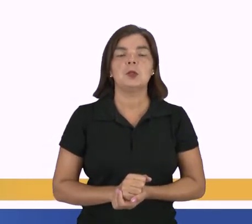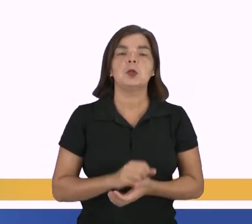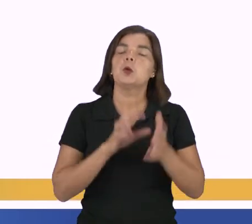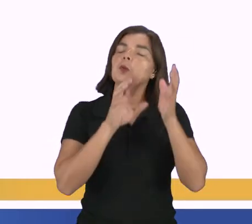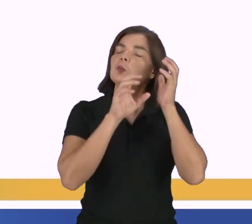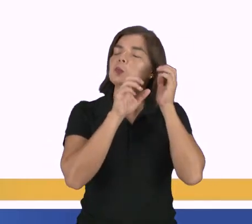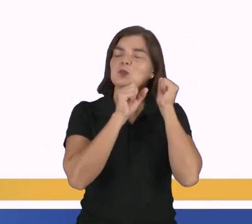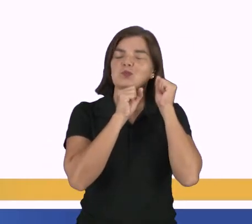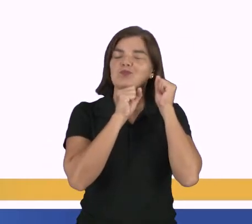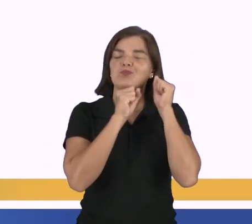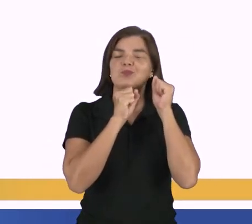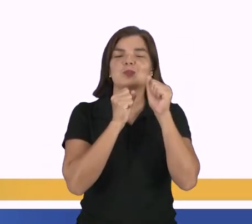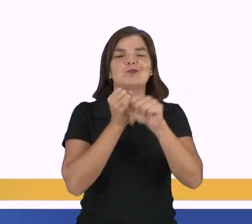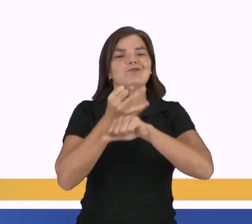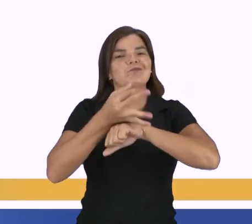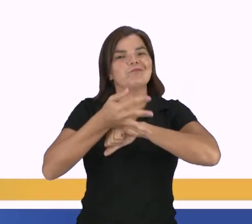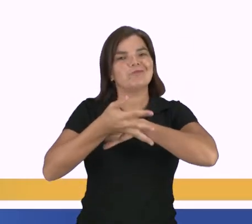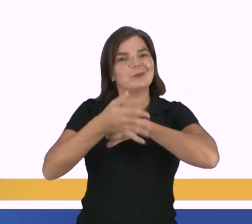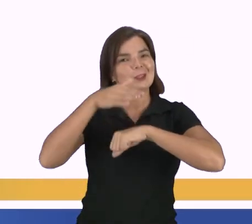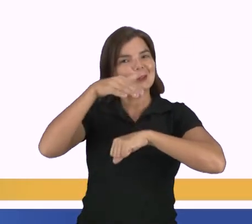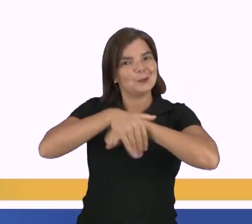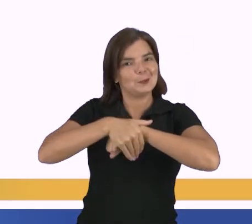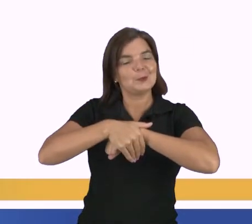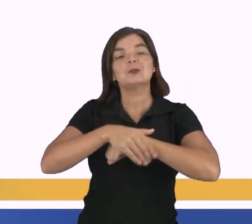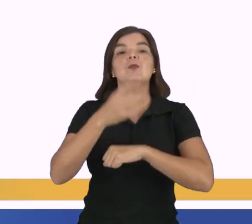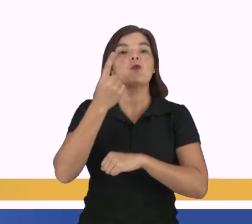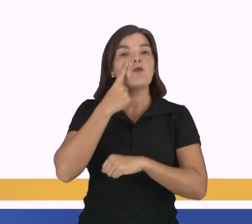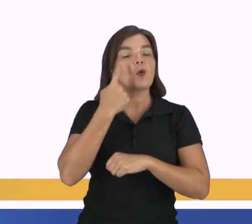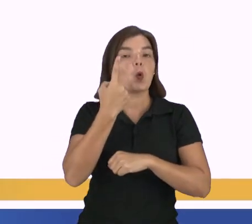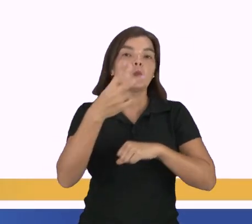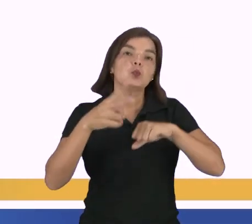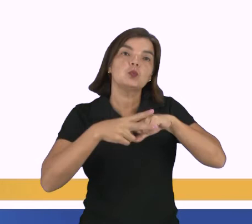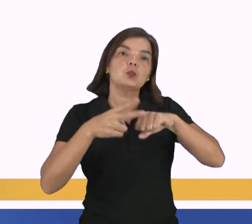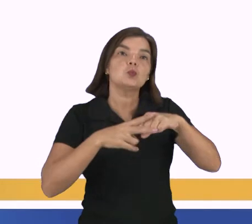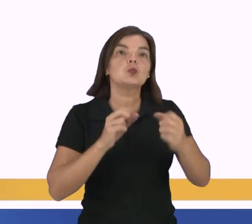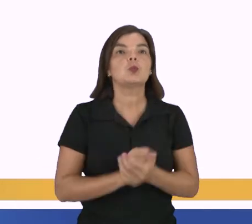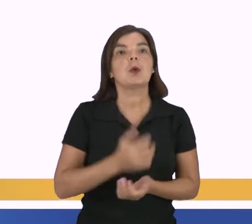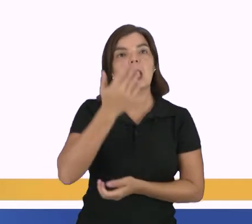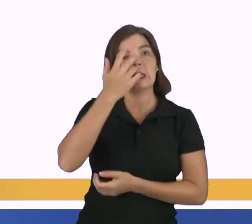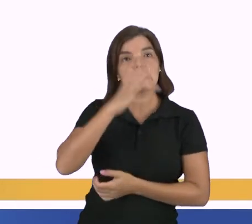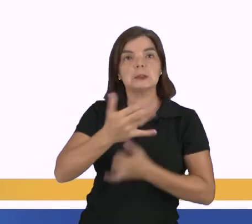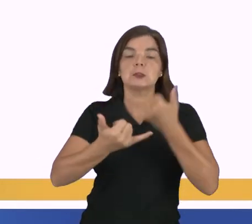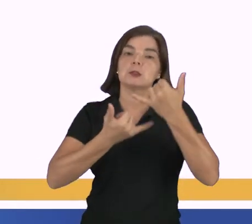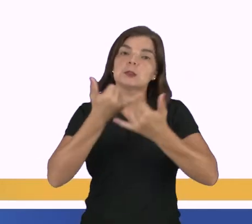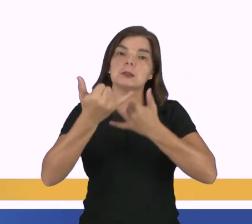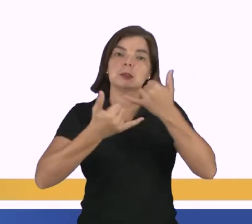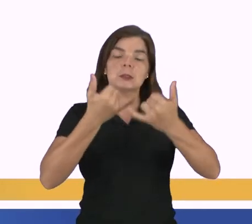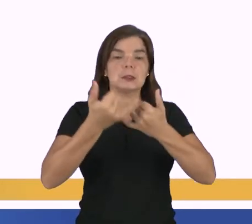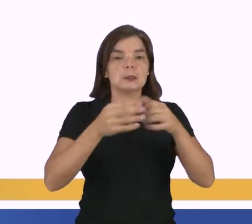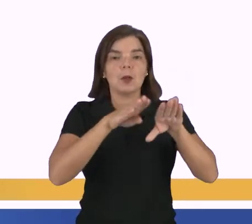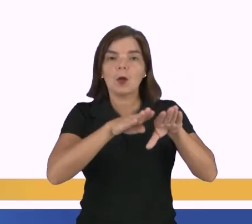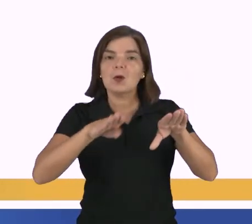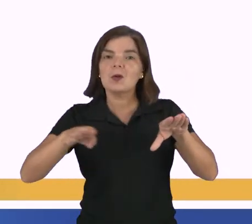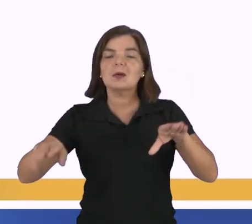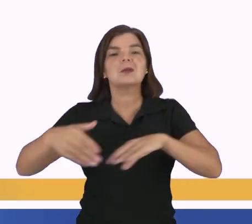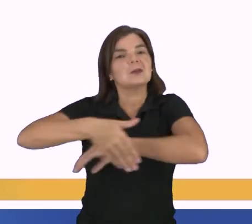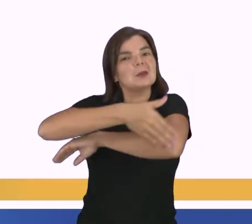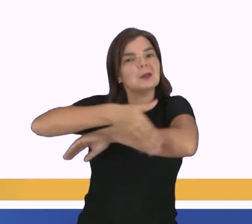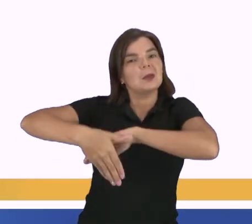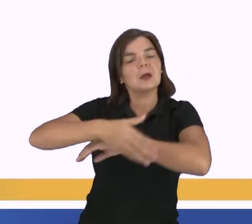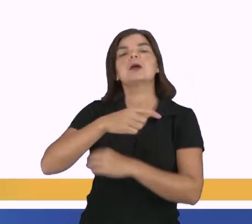durante a noite. Tá vendo um verbo ali? As crianças estão brincando na calçada. Porque nós temos